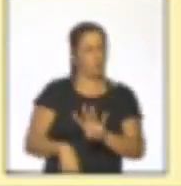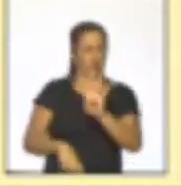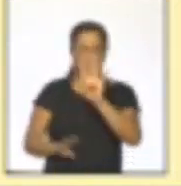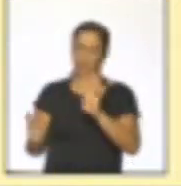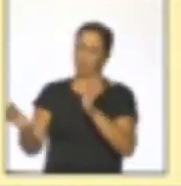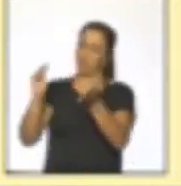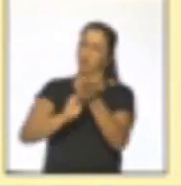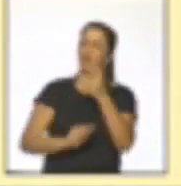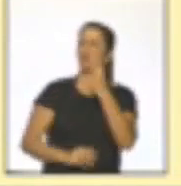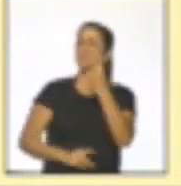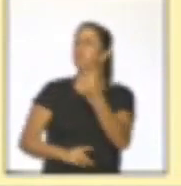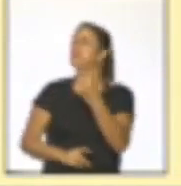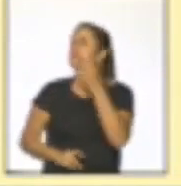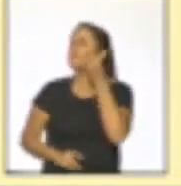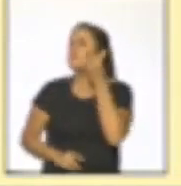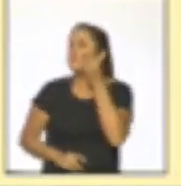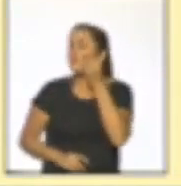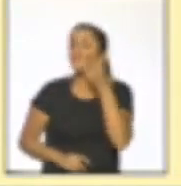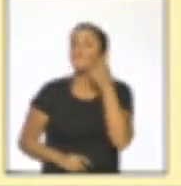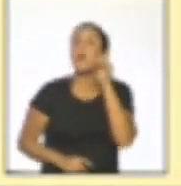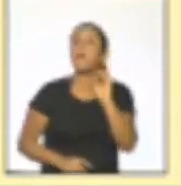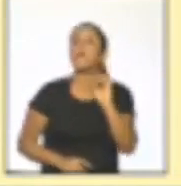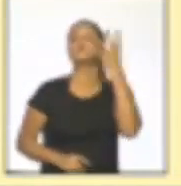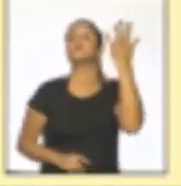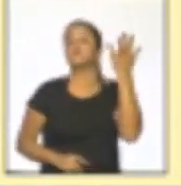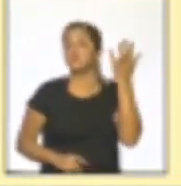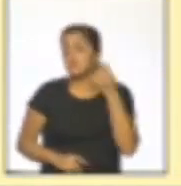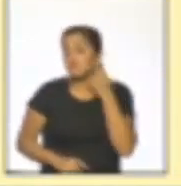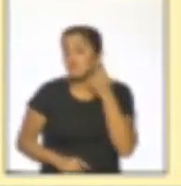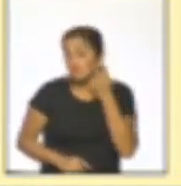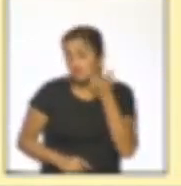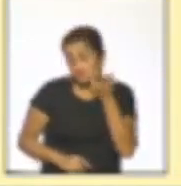o 2 para ver o que que vai acontecer, hein?